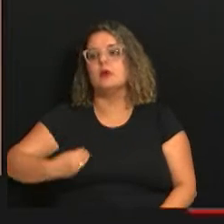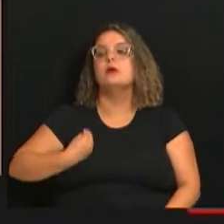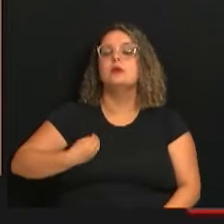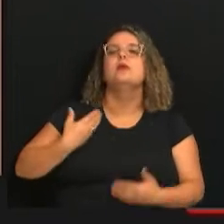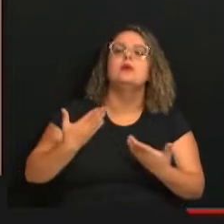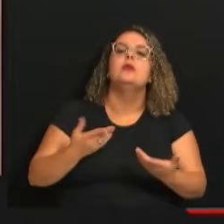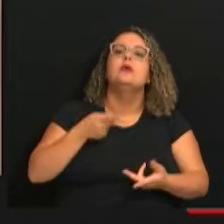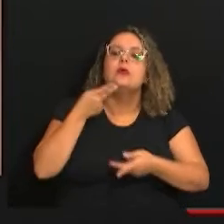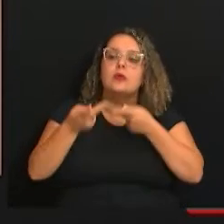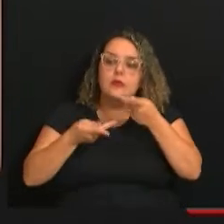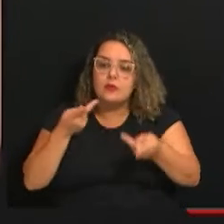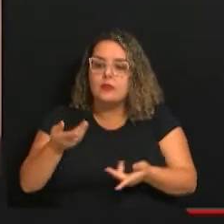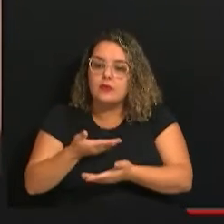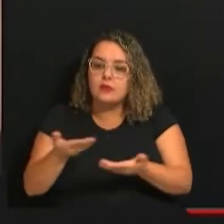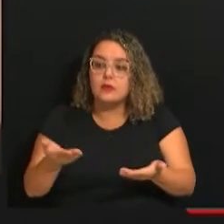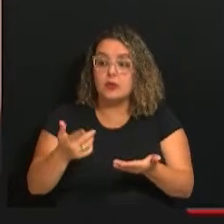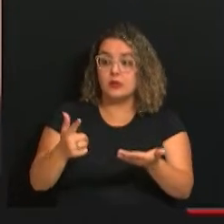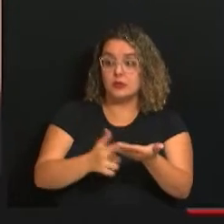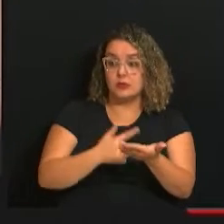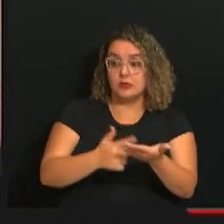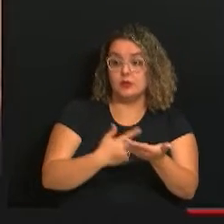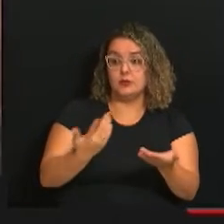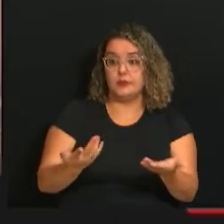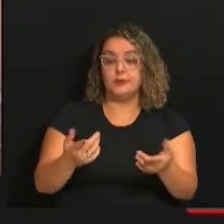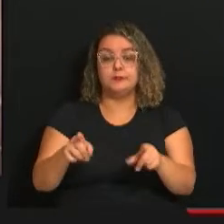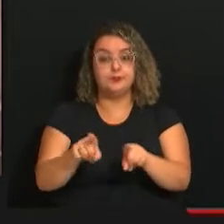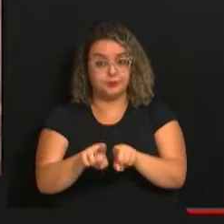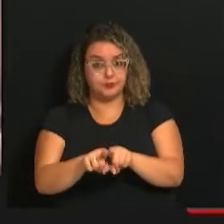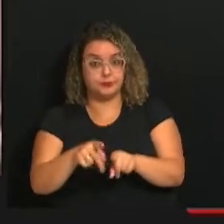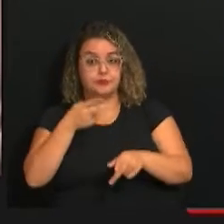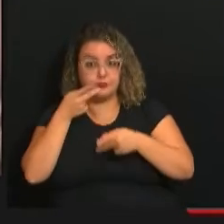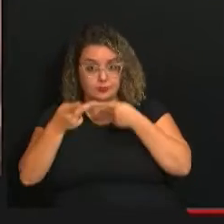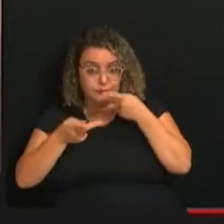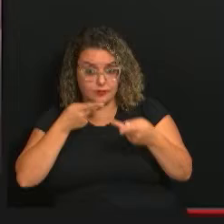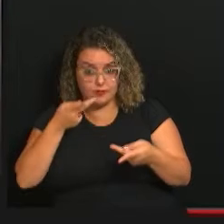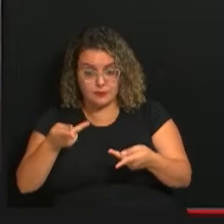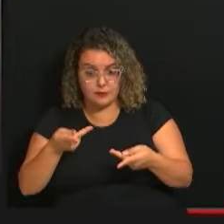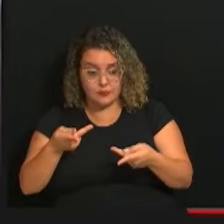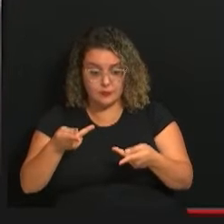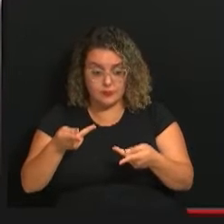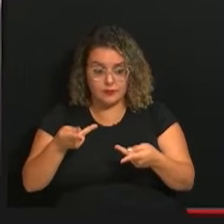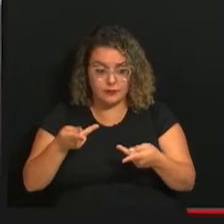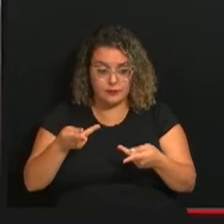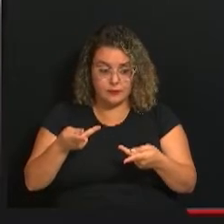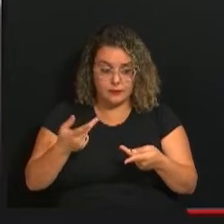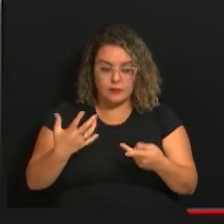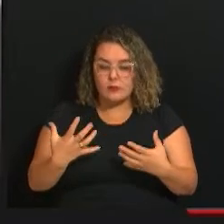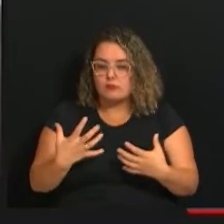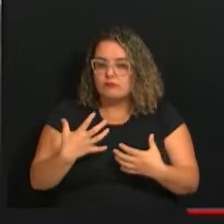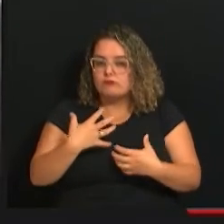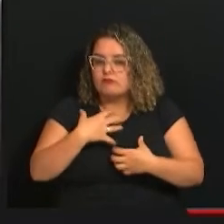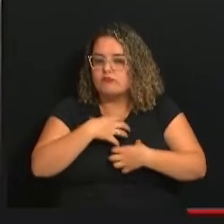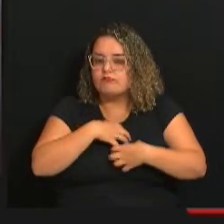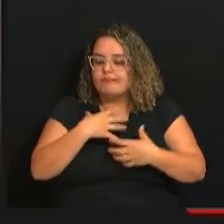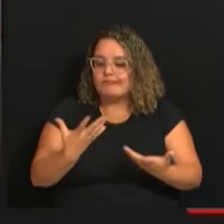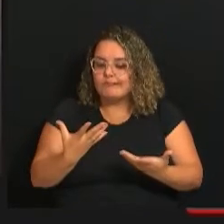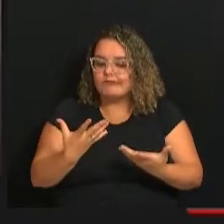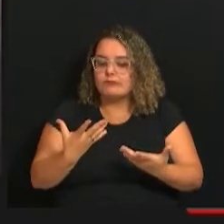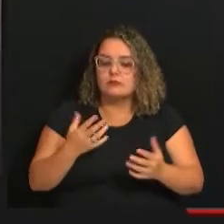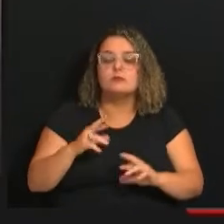de Justiça do Estado de São Paulo, atuou em diversas comarcas do interior paulista, mãe de 2